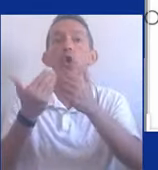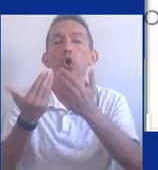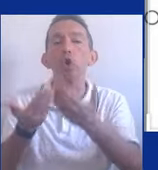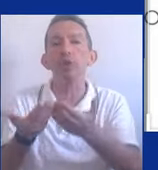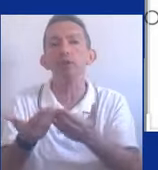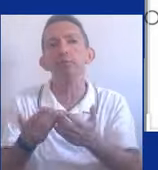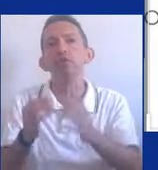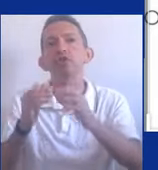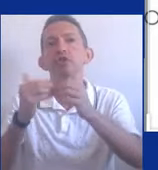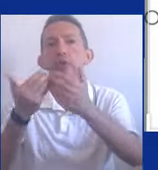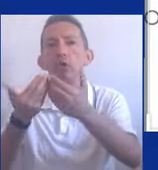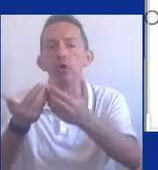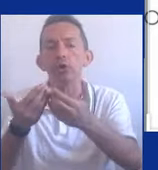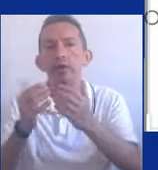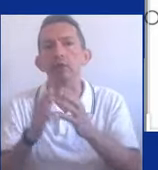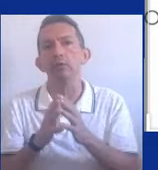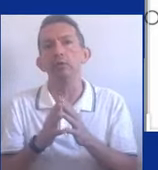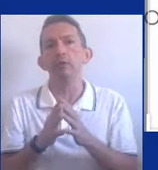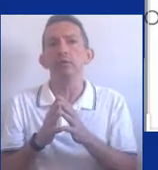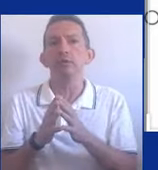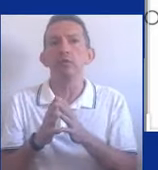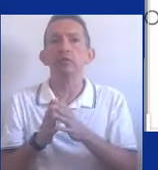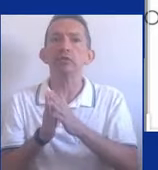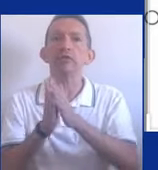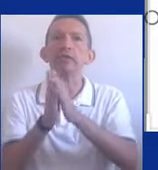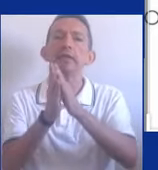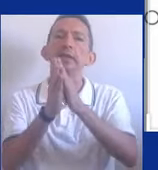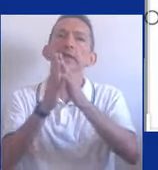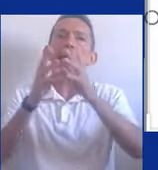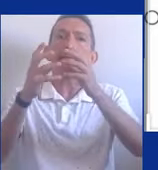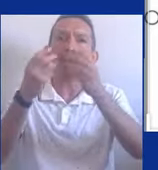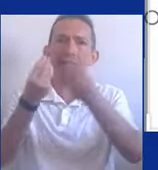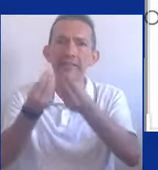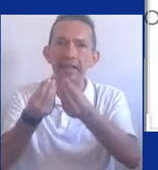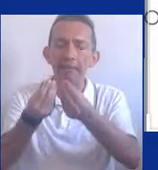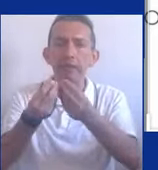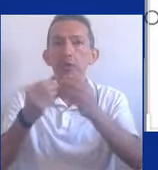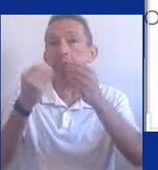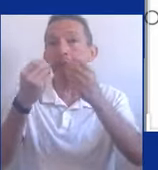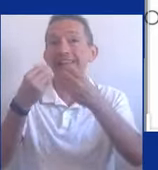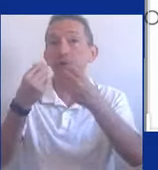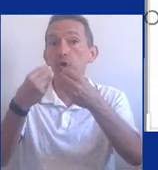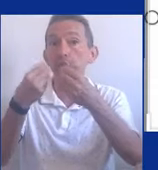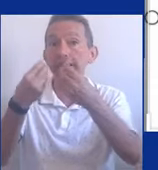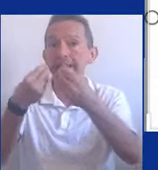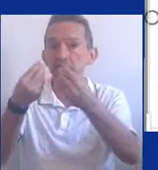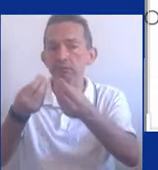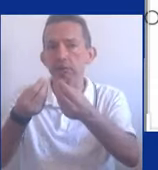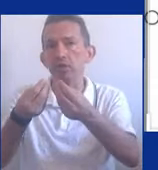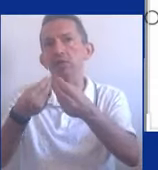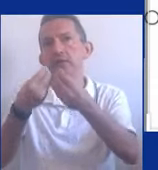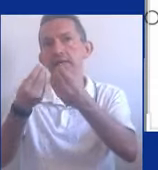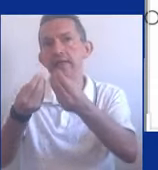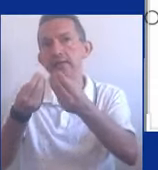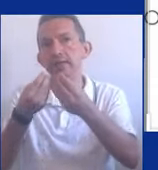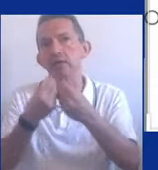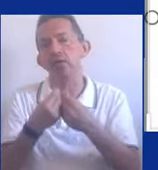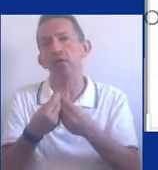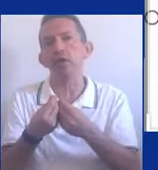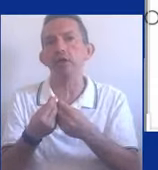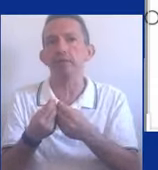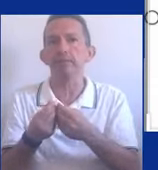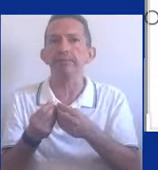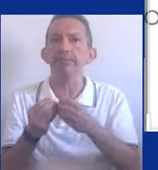por um coloide, por um sistema coloidal, onde você vai ter, basicamente, predominantemente